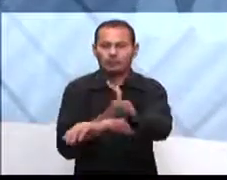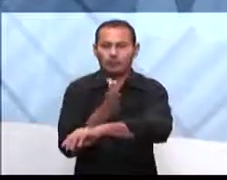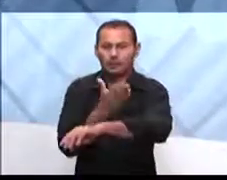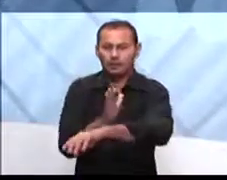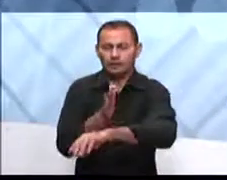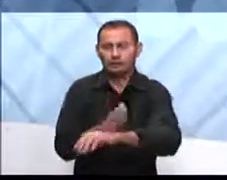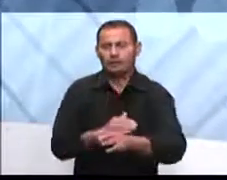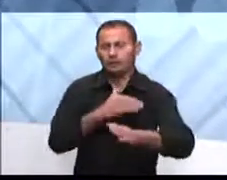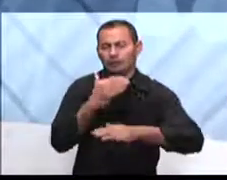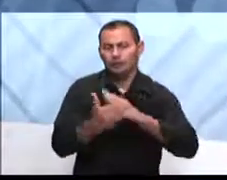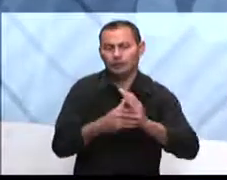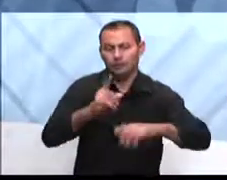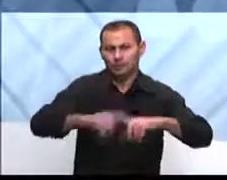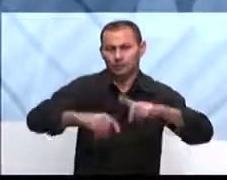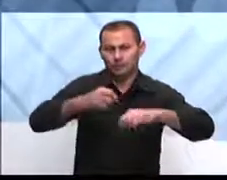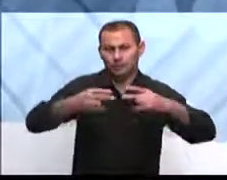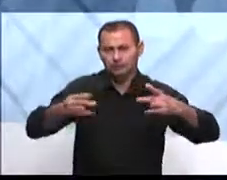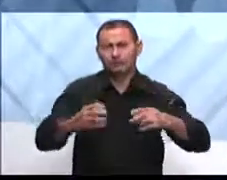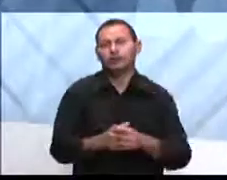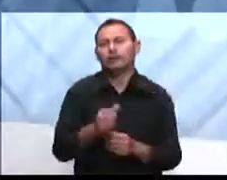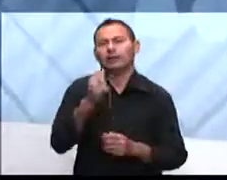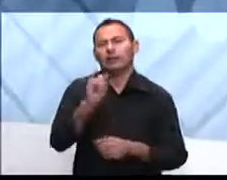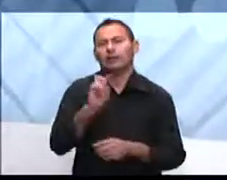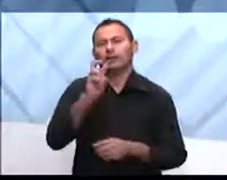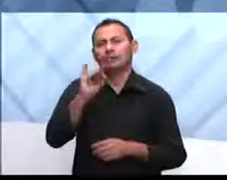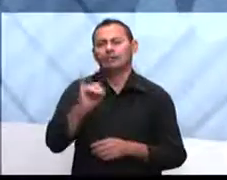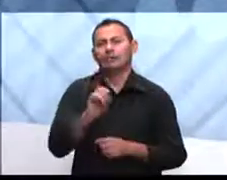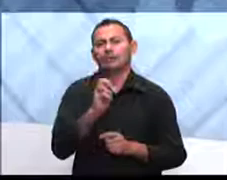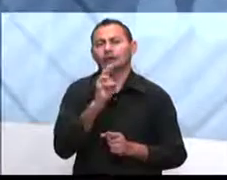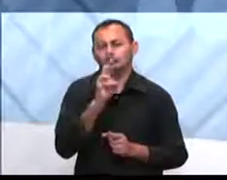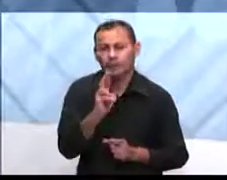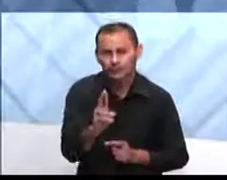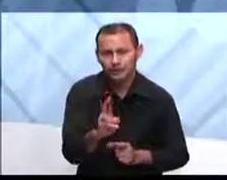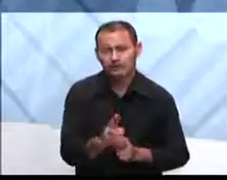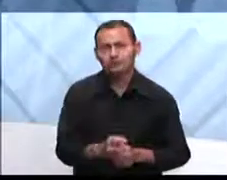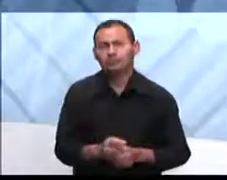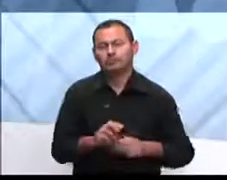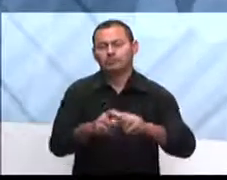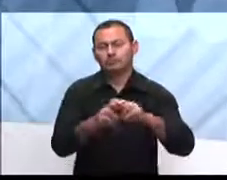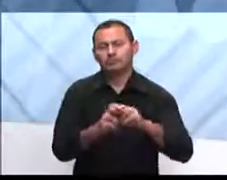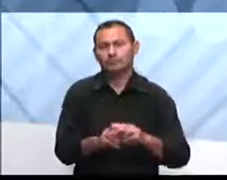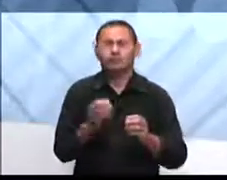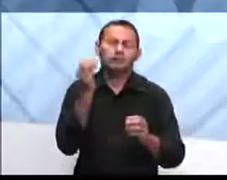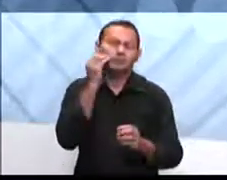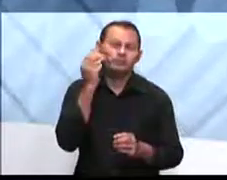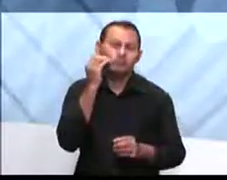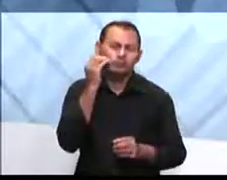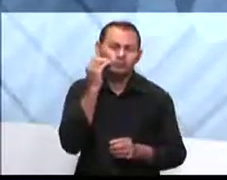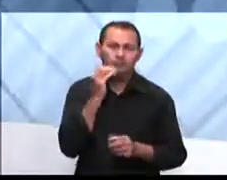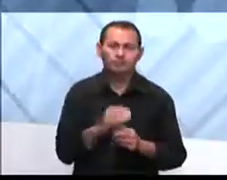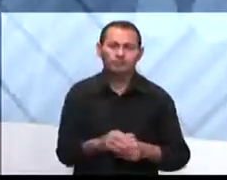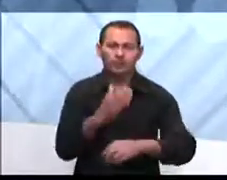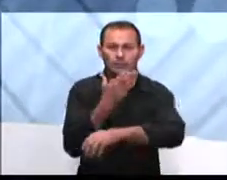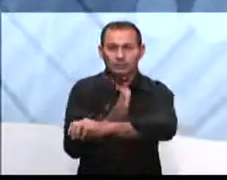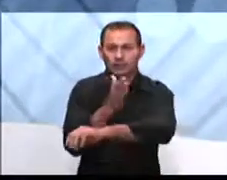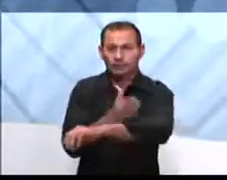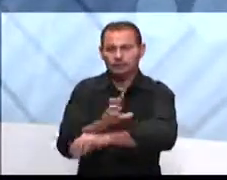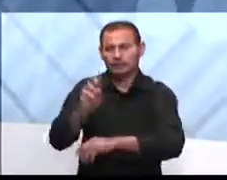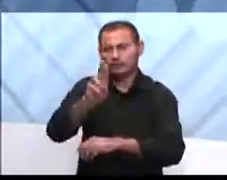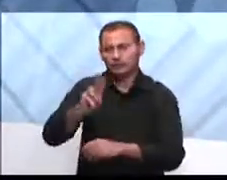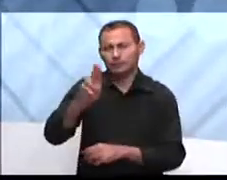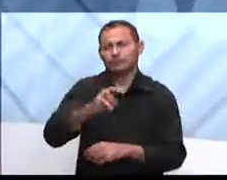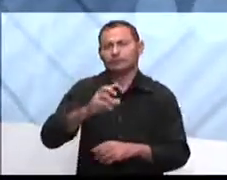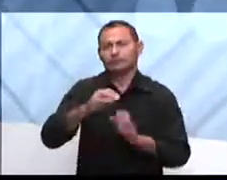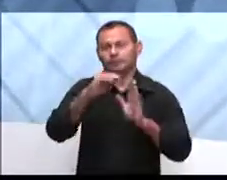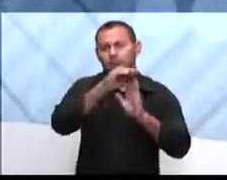prática todos esses produtos e aí vão responder, né, então, através dessa experiência, da prática, do uso